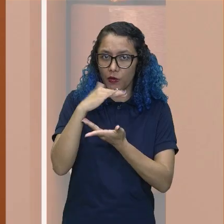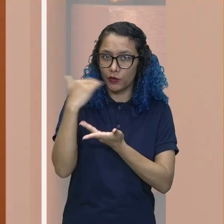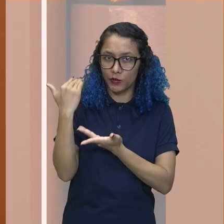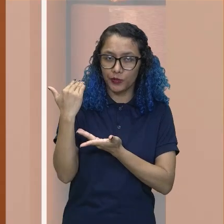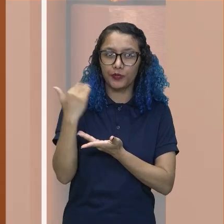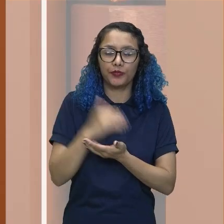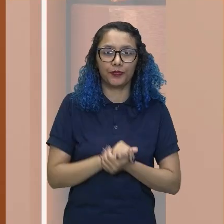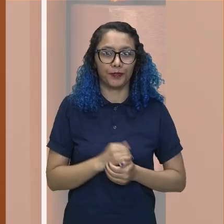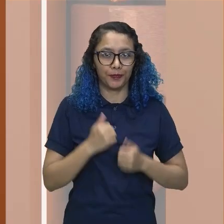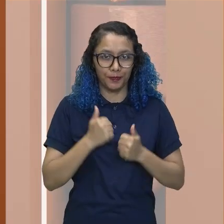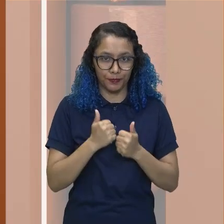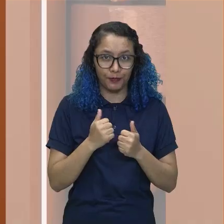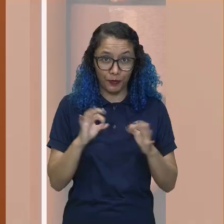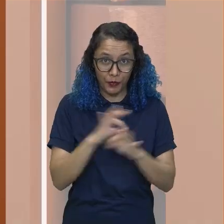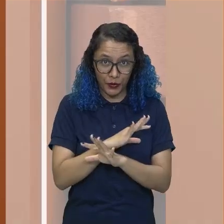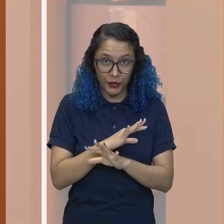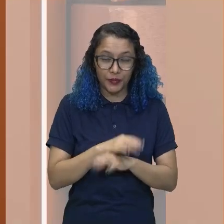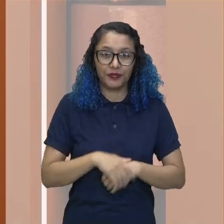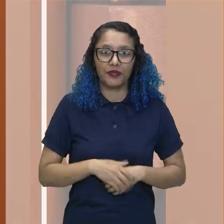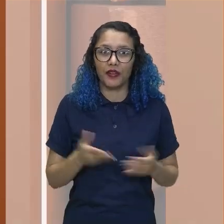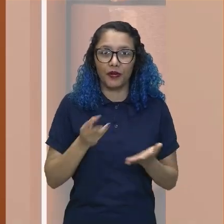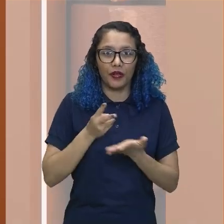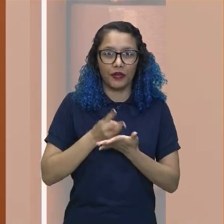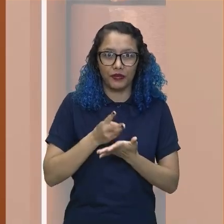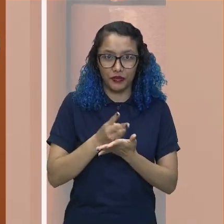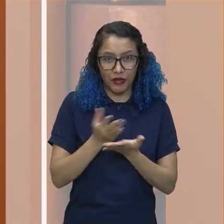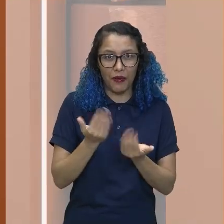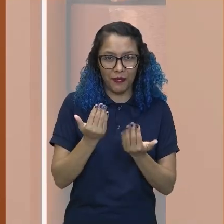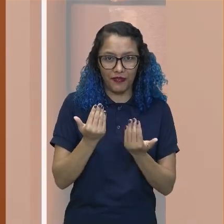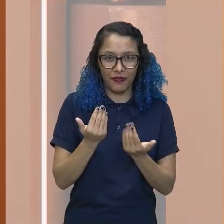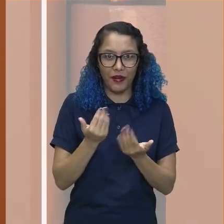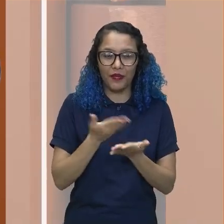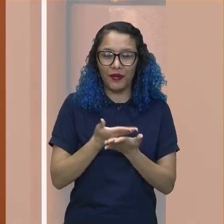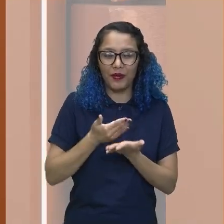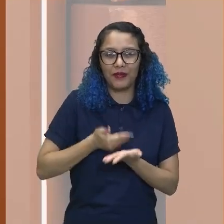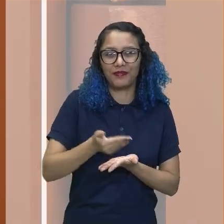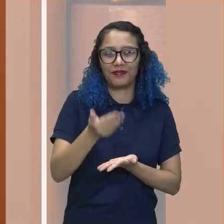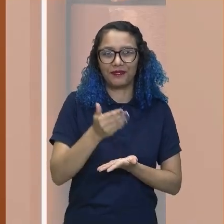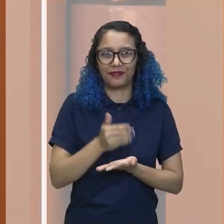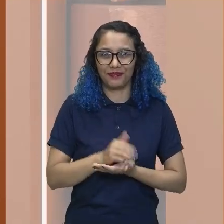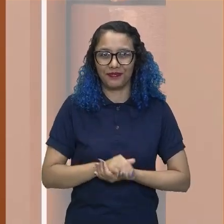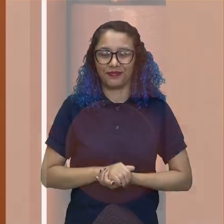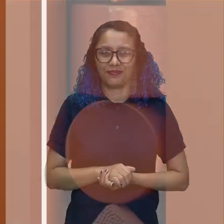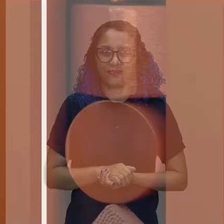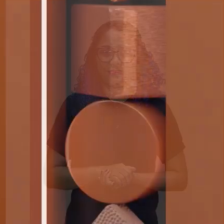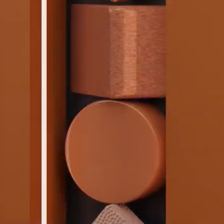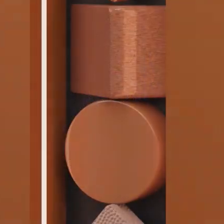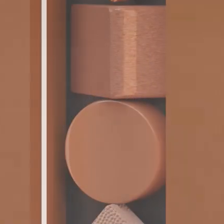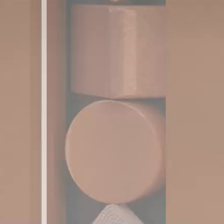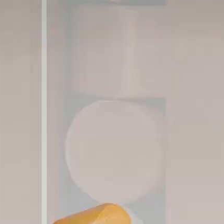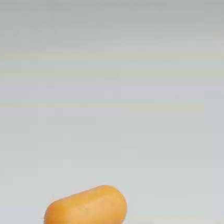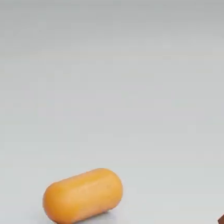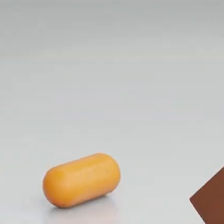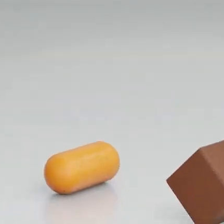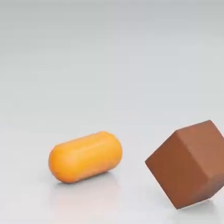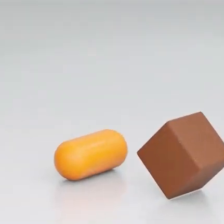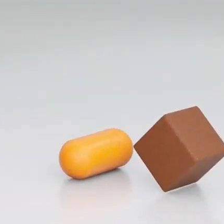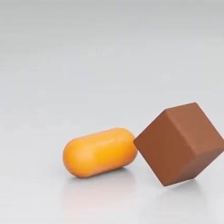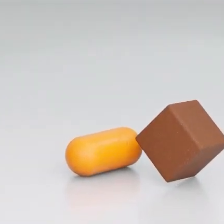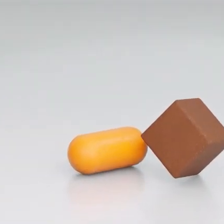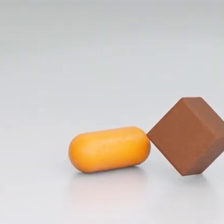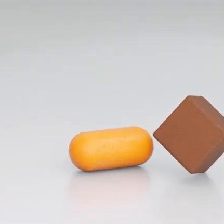Estão preparados, então? É o seguinte, venham comigo e vamos conversar sobre Nietzsche.